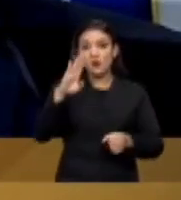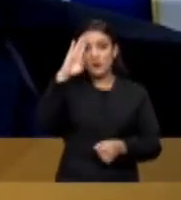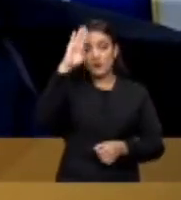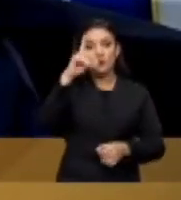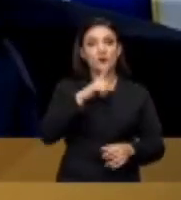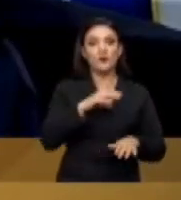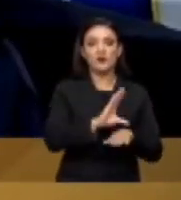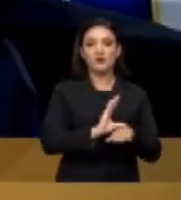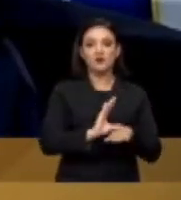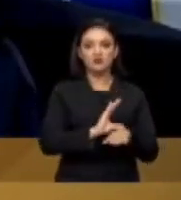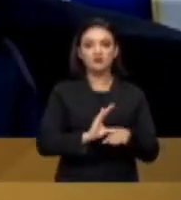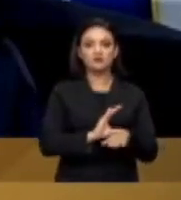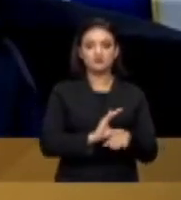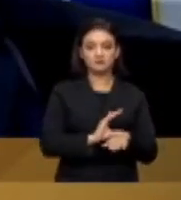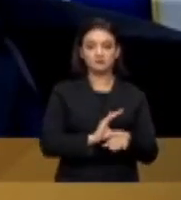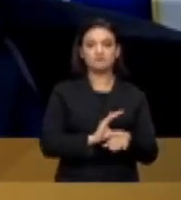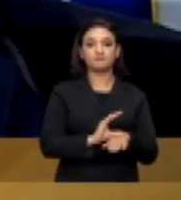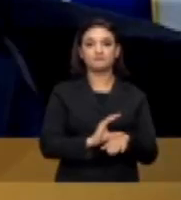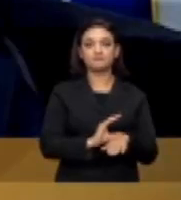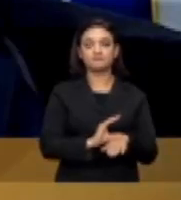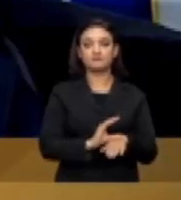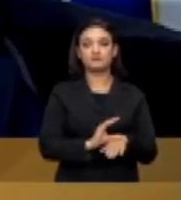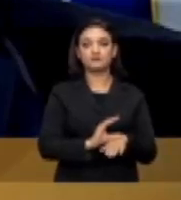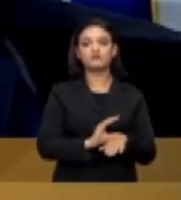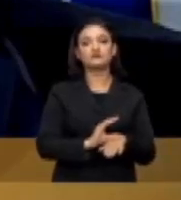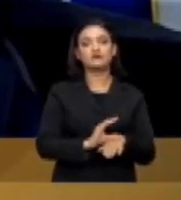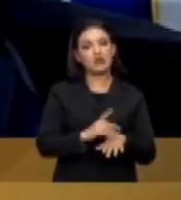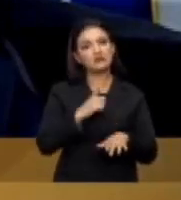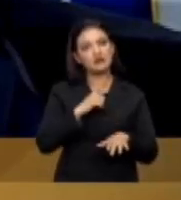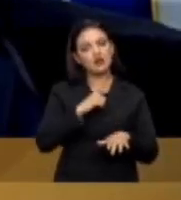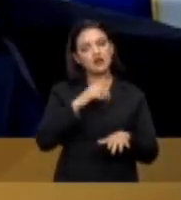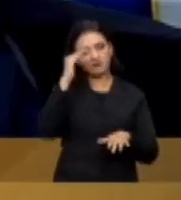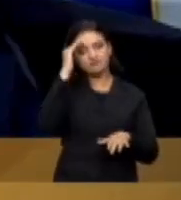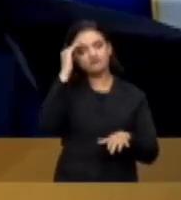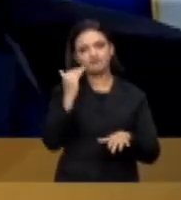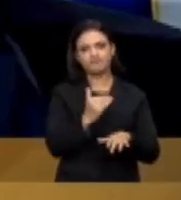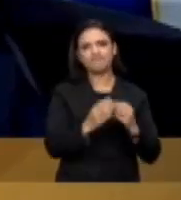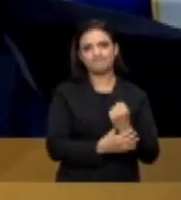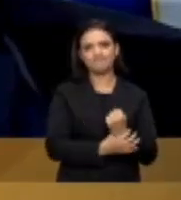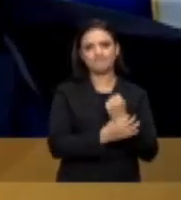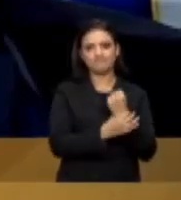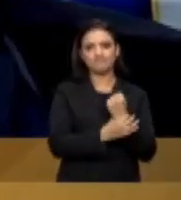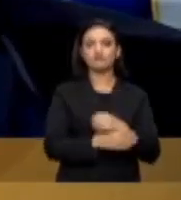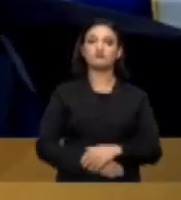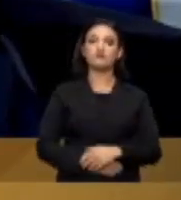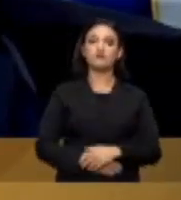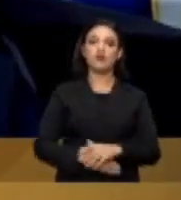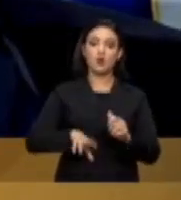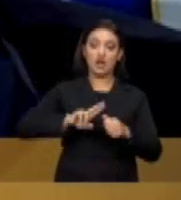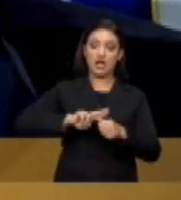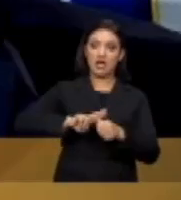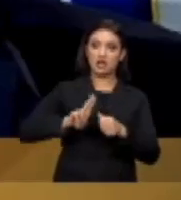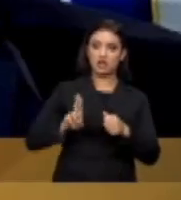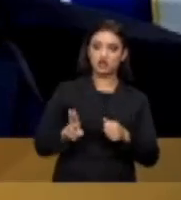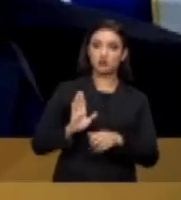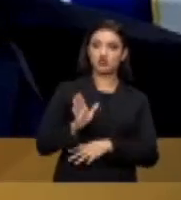lei maior tenham o seu mínimo de eficácia garantido. A Advocacia Geral da União